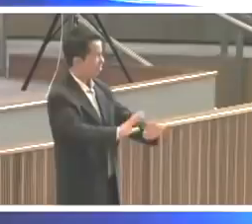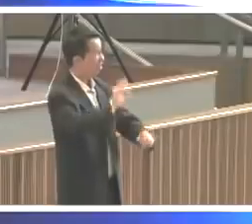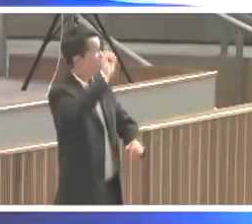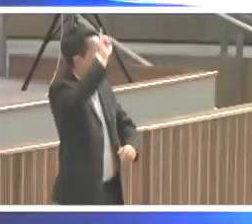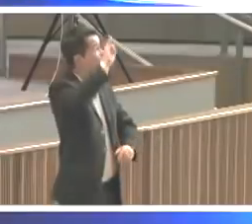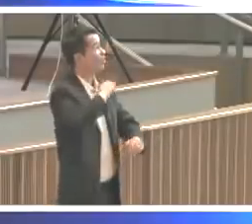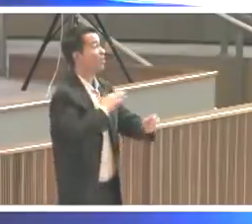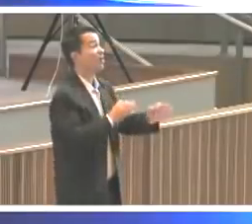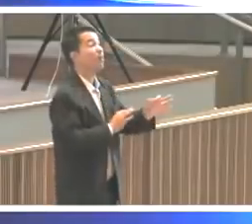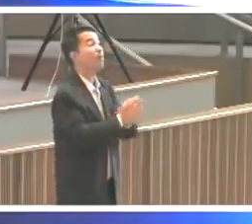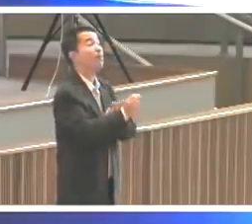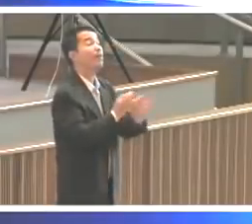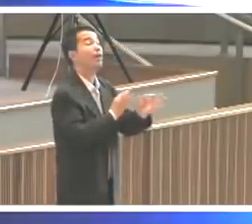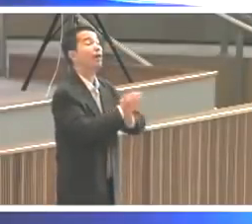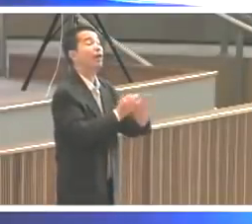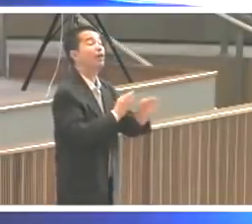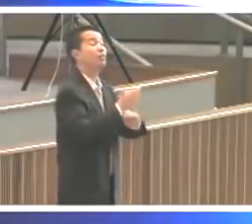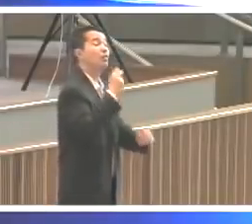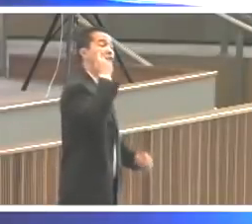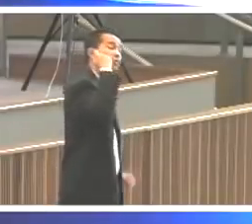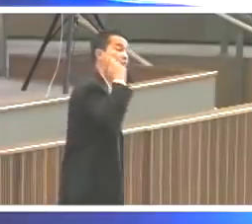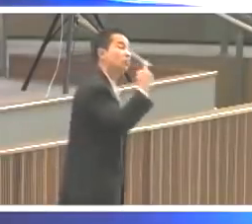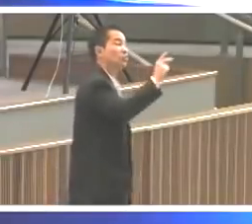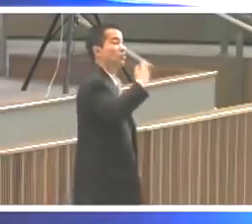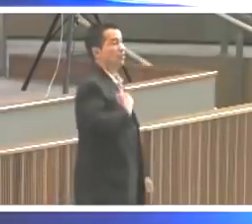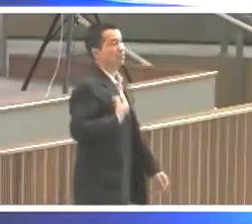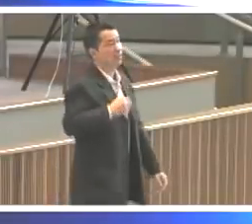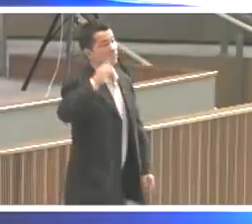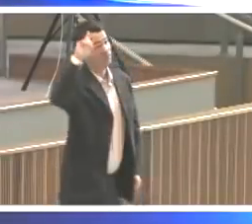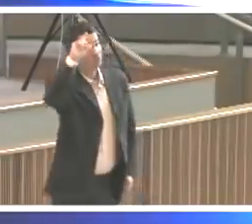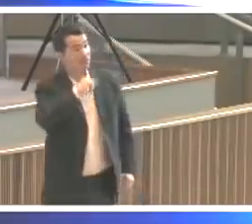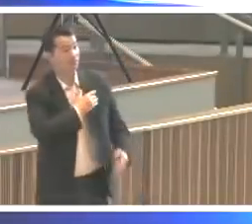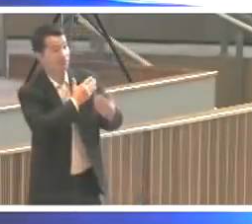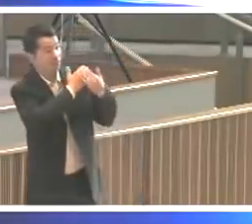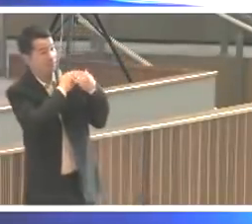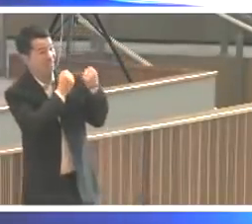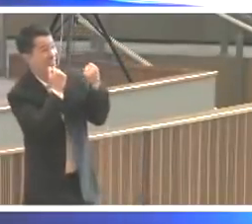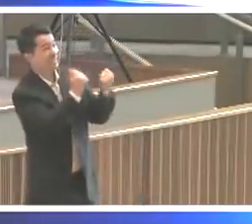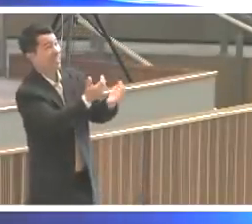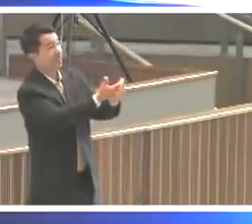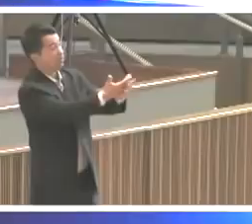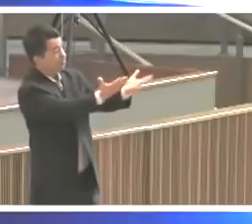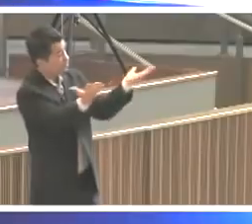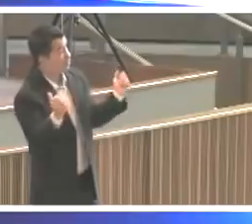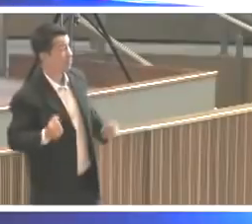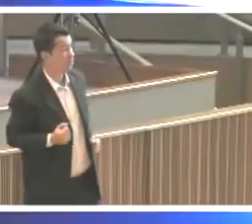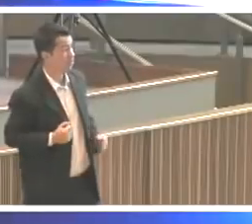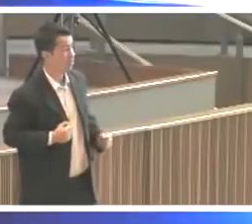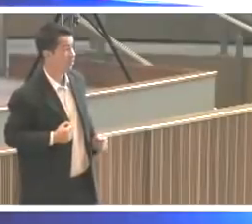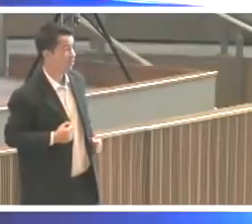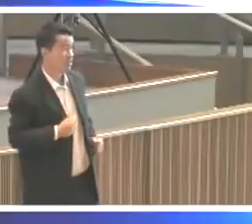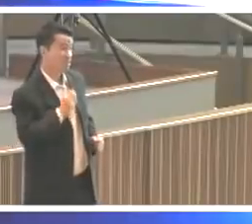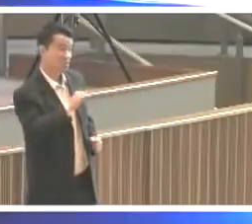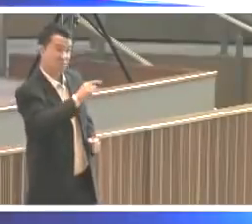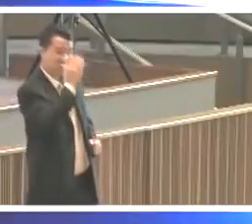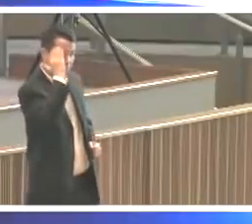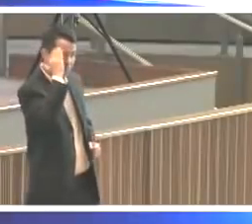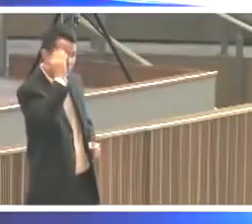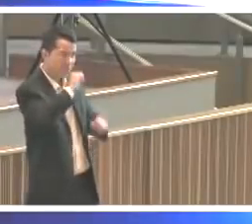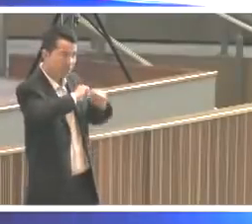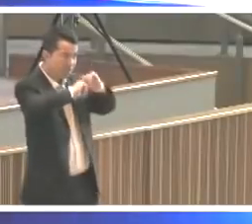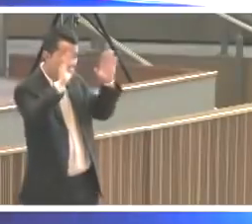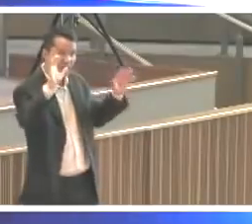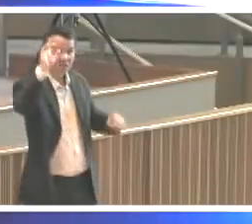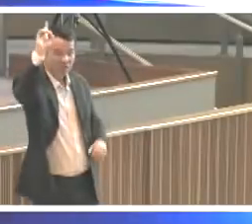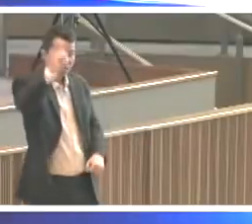um significado, Ele tem uma missão. Se a gente não entender o Kairos de Deus no Cronos de Deus, a gente passa